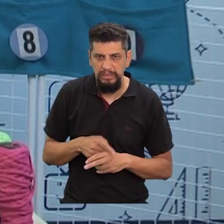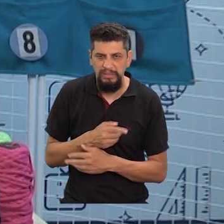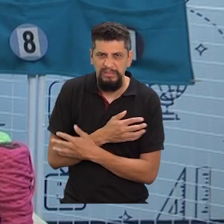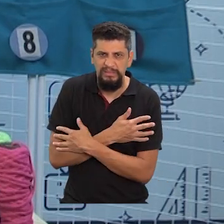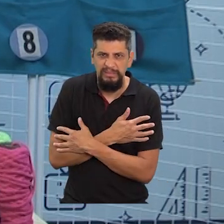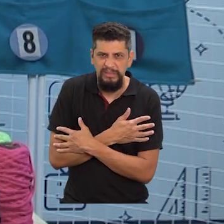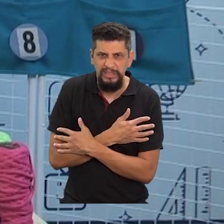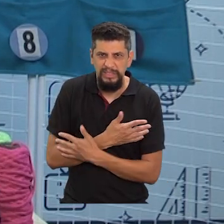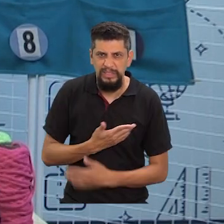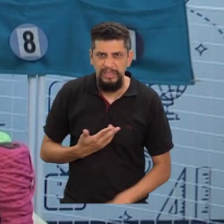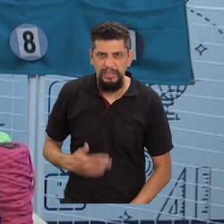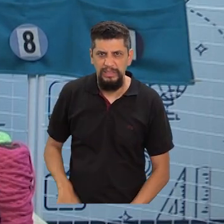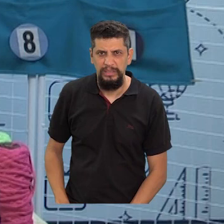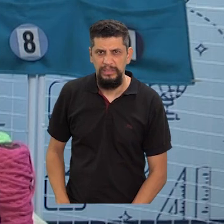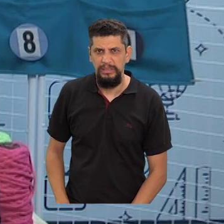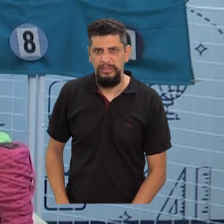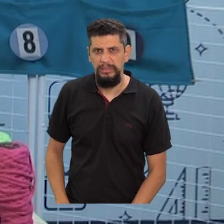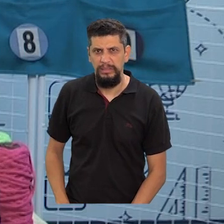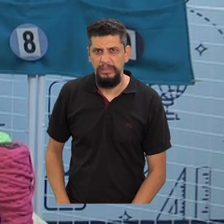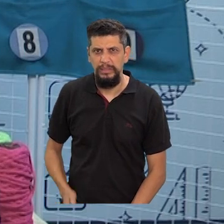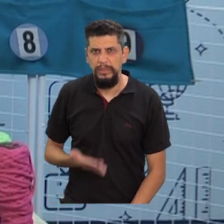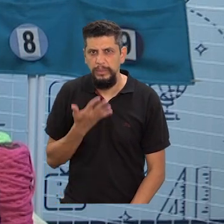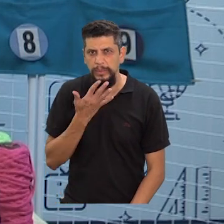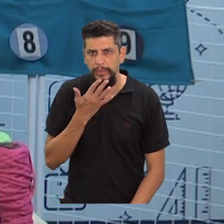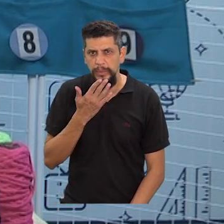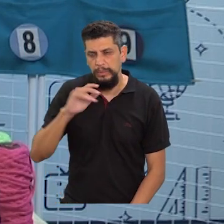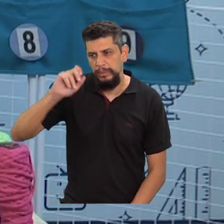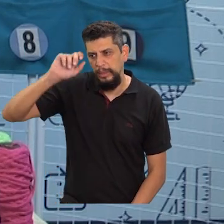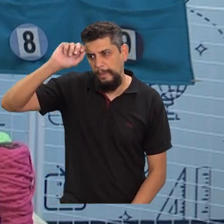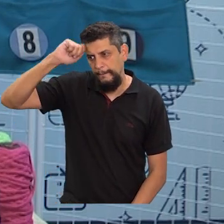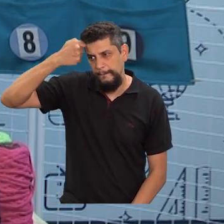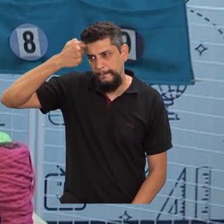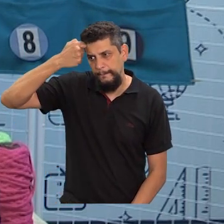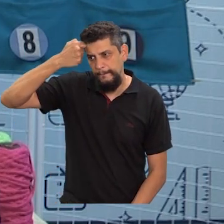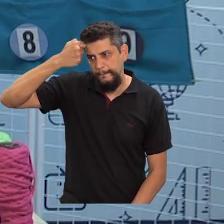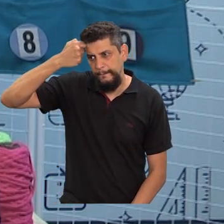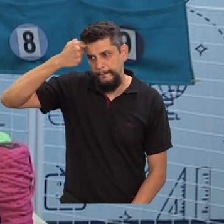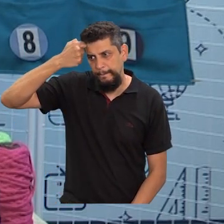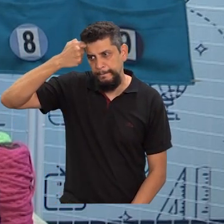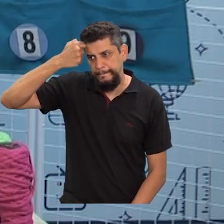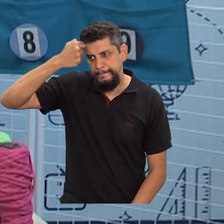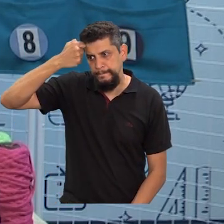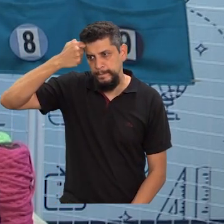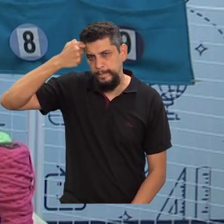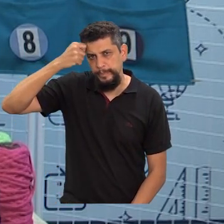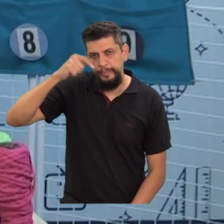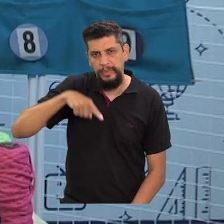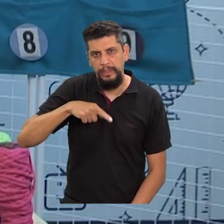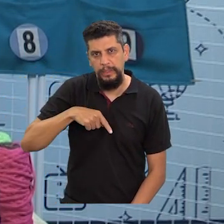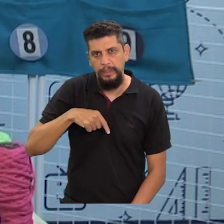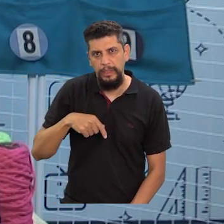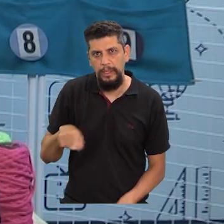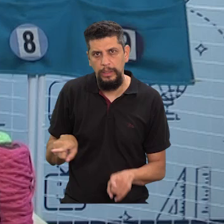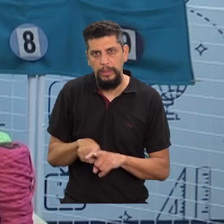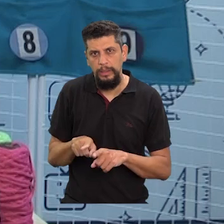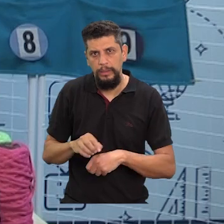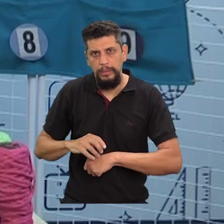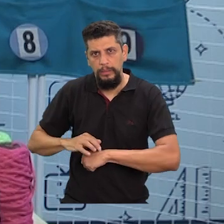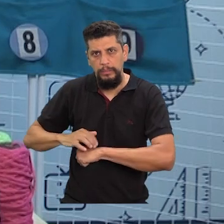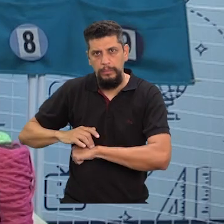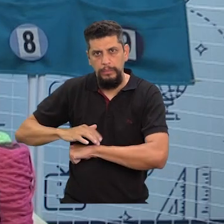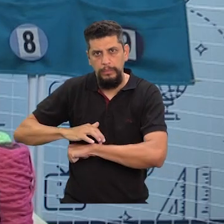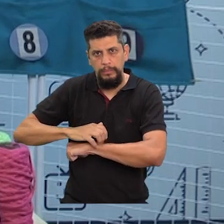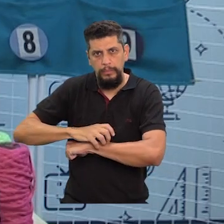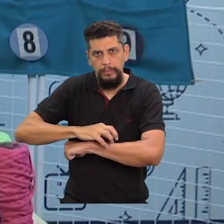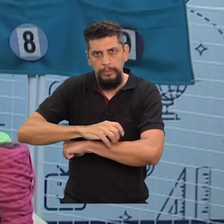outros de uma cor muito preta. E Aracne então se transformou em uma pequena aranha